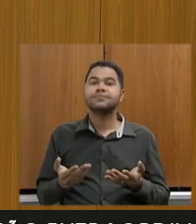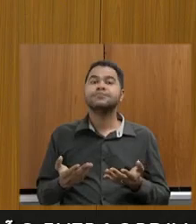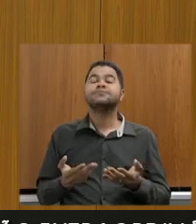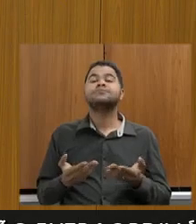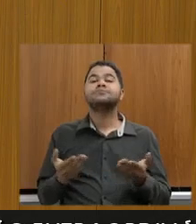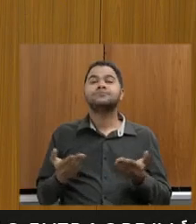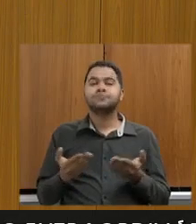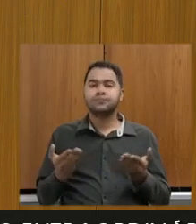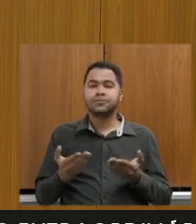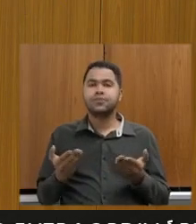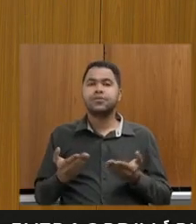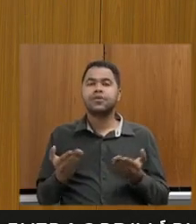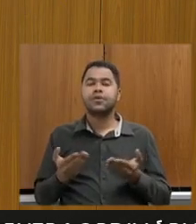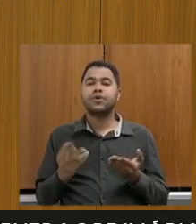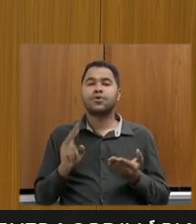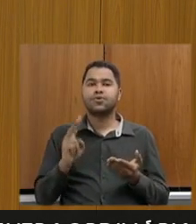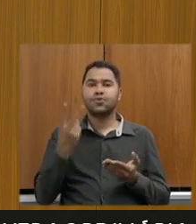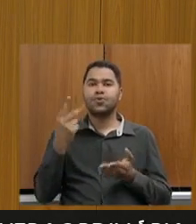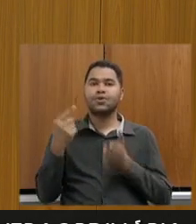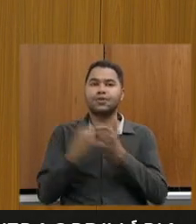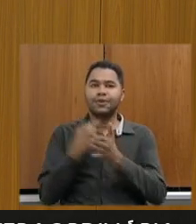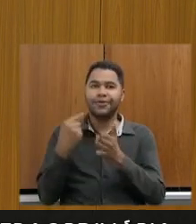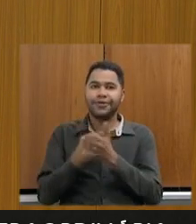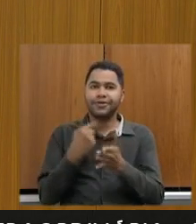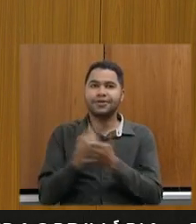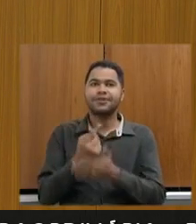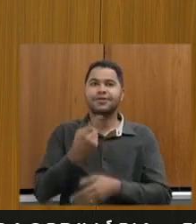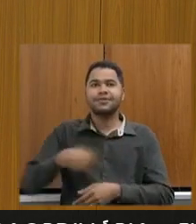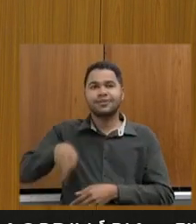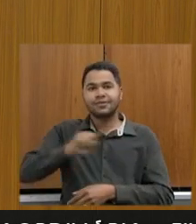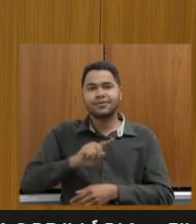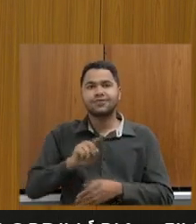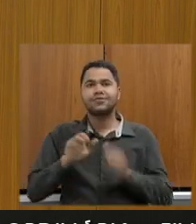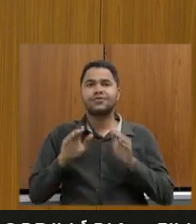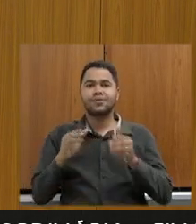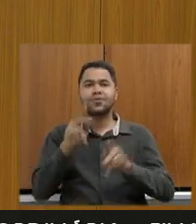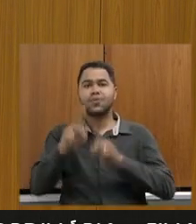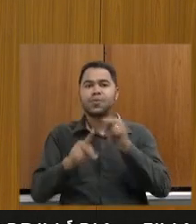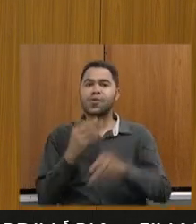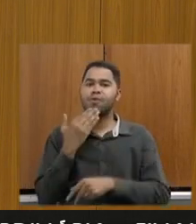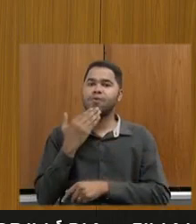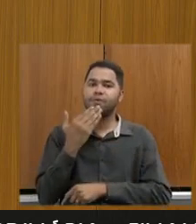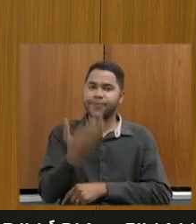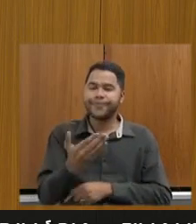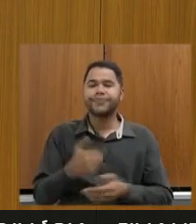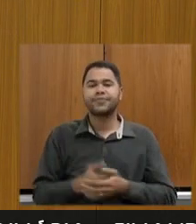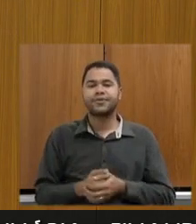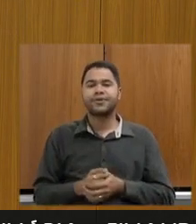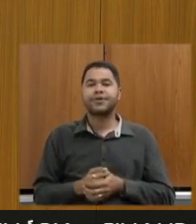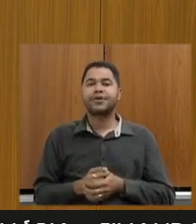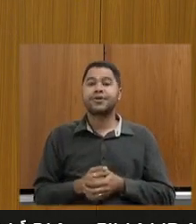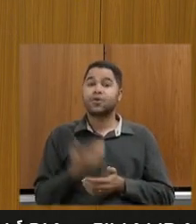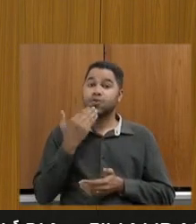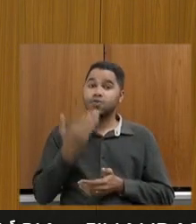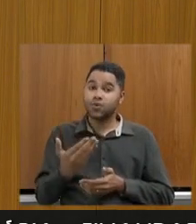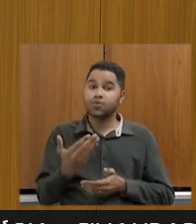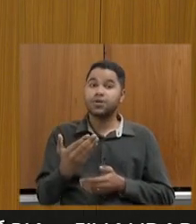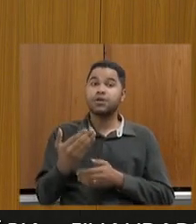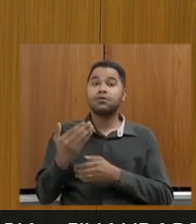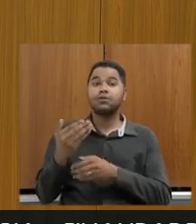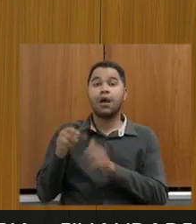Greco é a duas questionamentos aqui a gente fala por é que alimento eu Solicito a